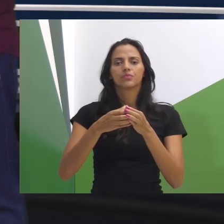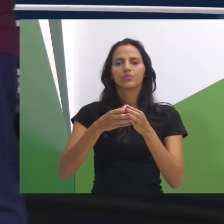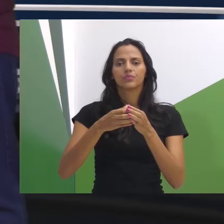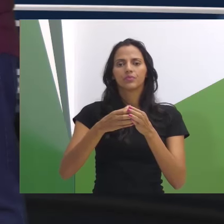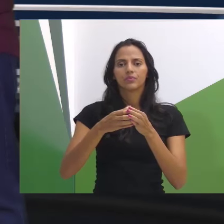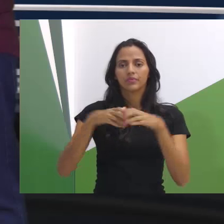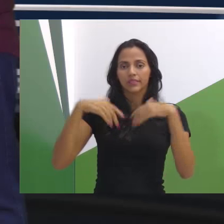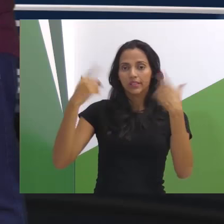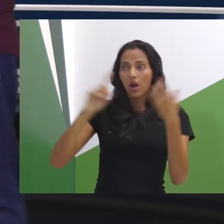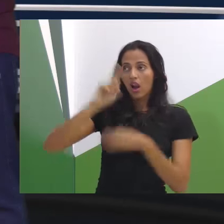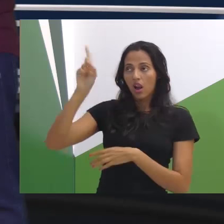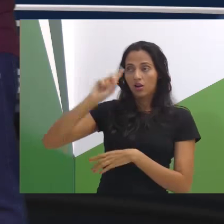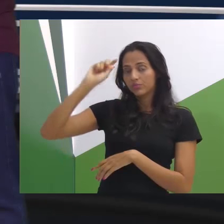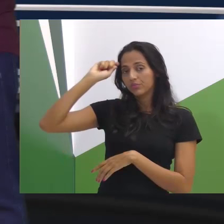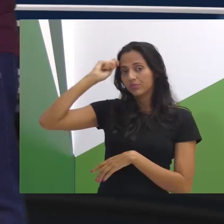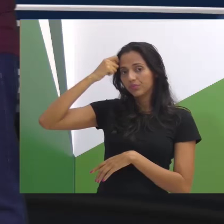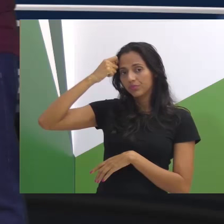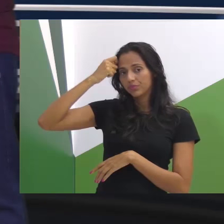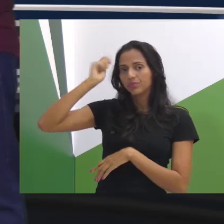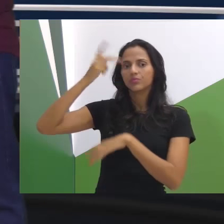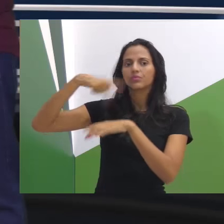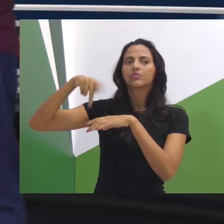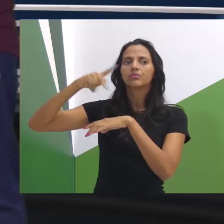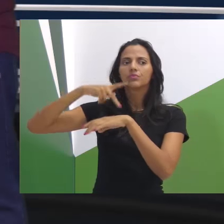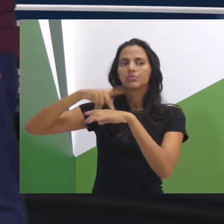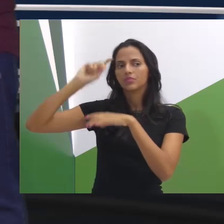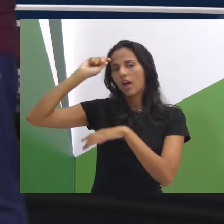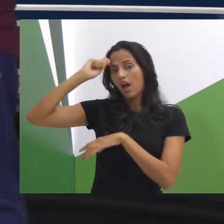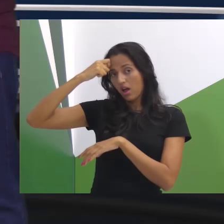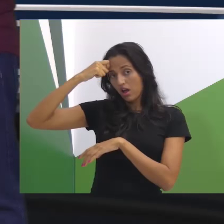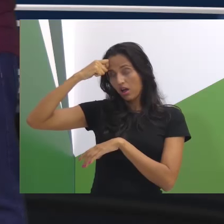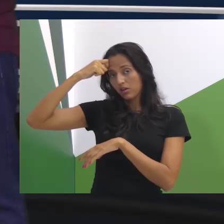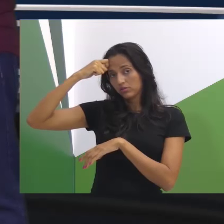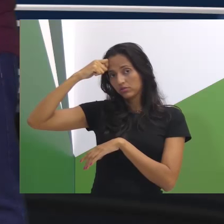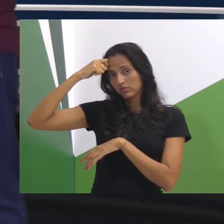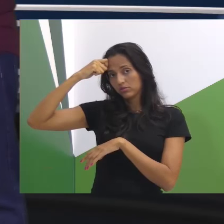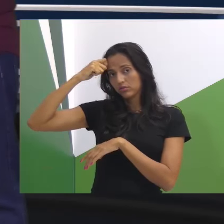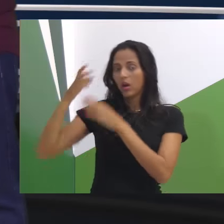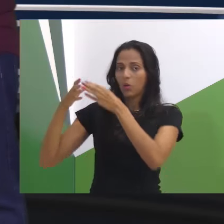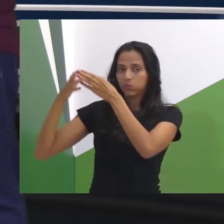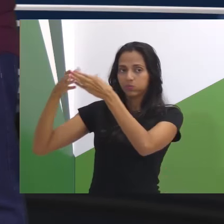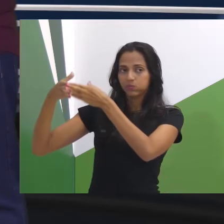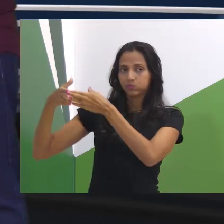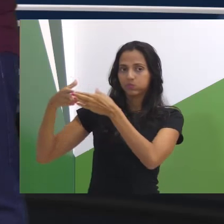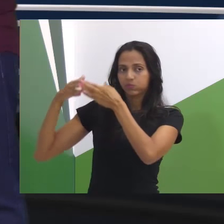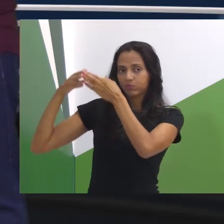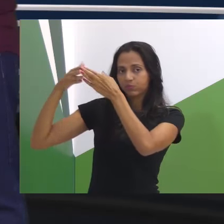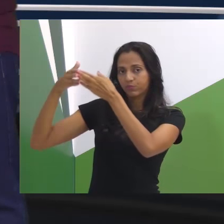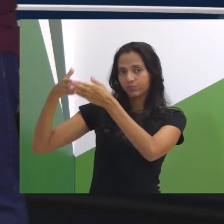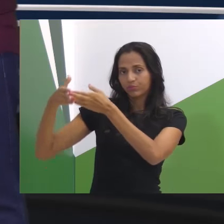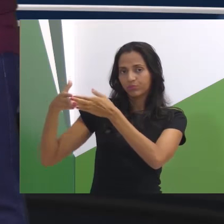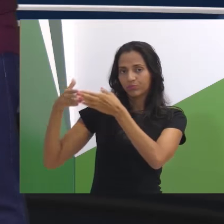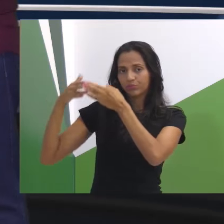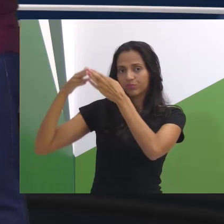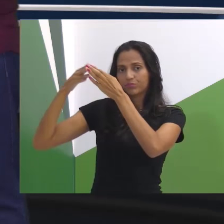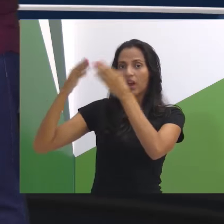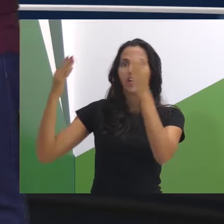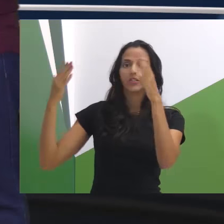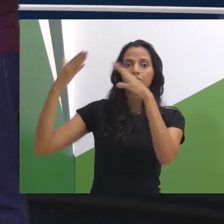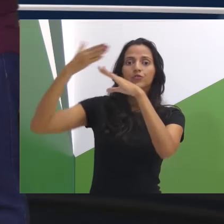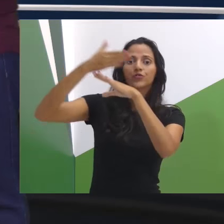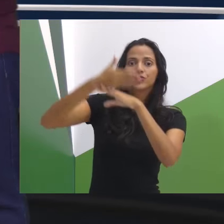África Esses escravos Eram Colocados Em navios Negreiros E transportados Para o Brasil